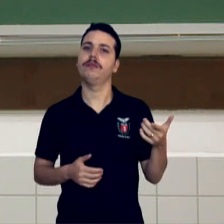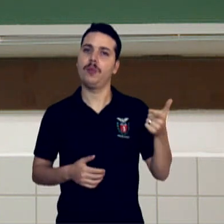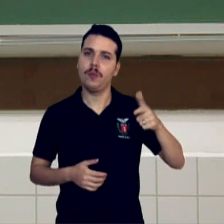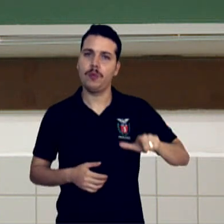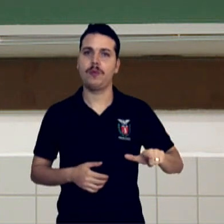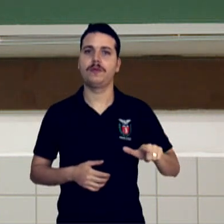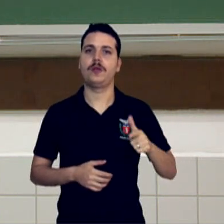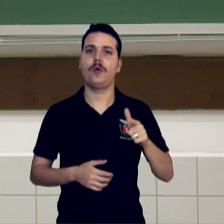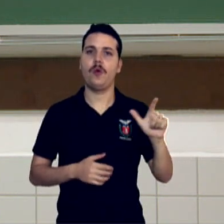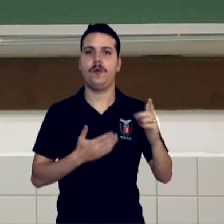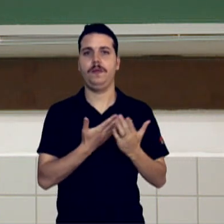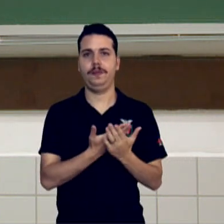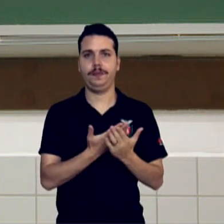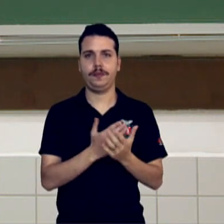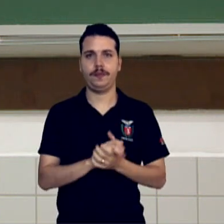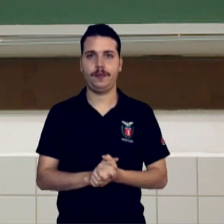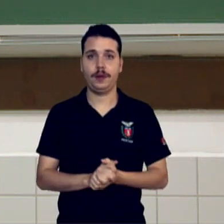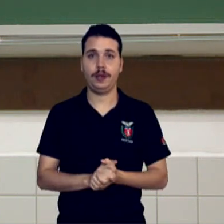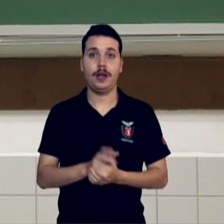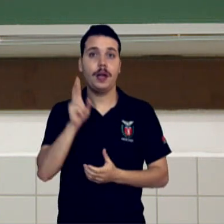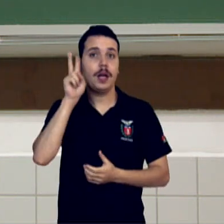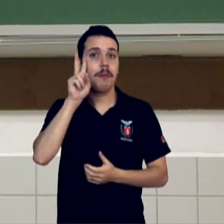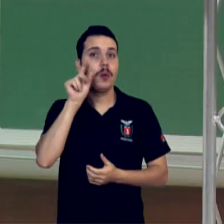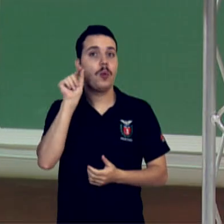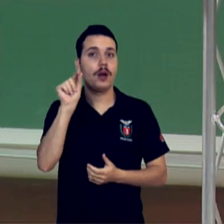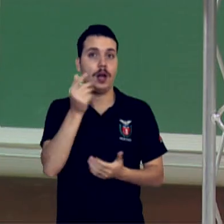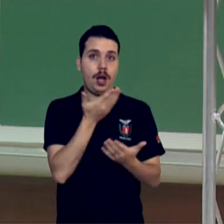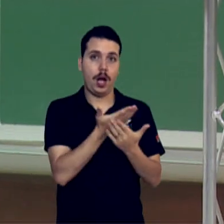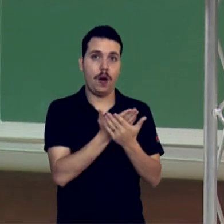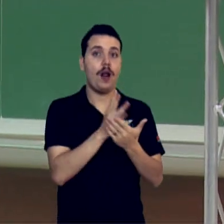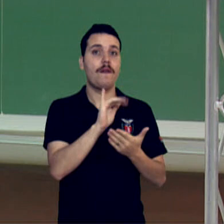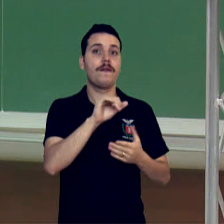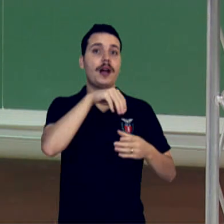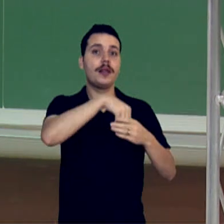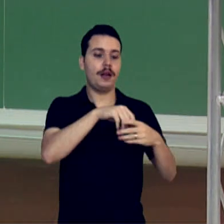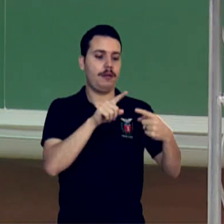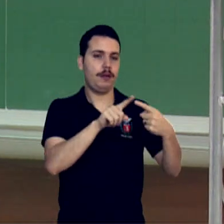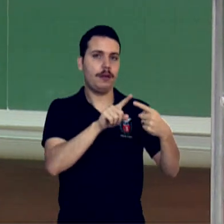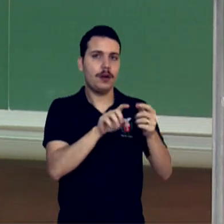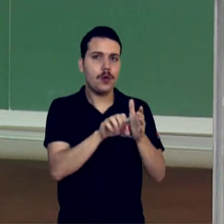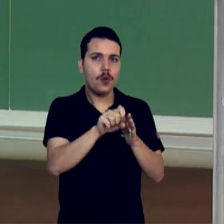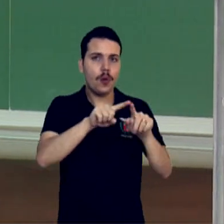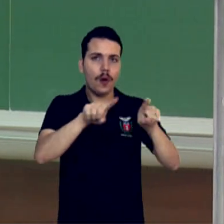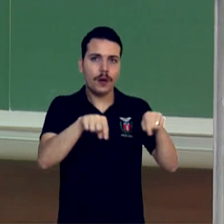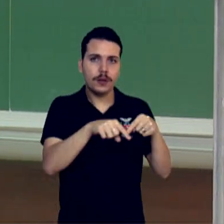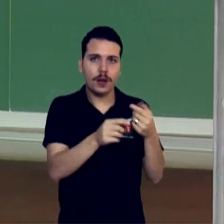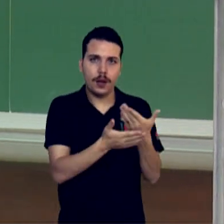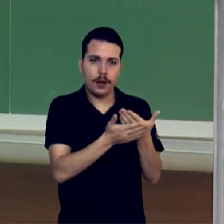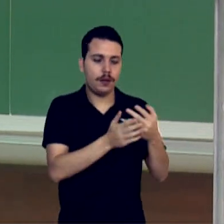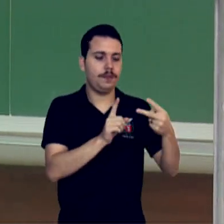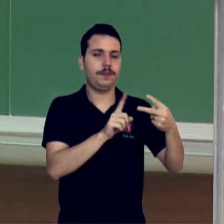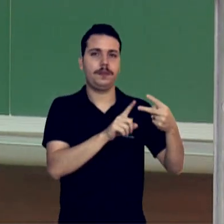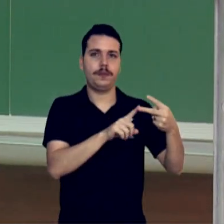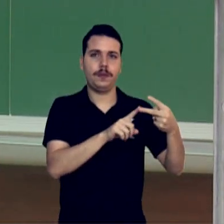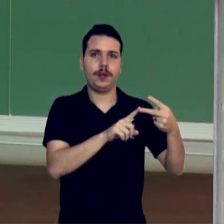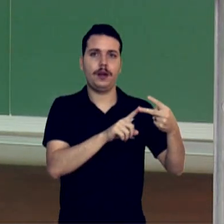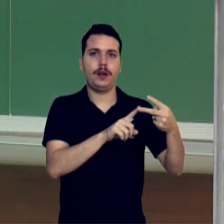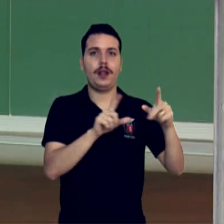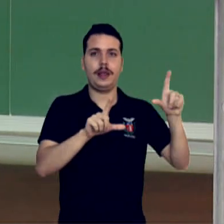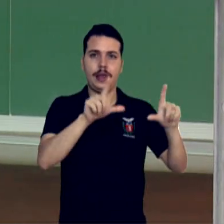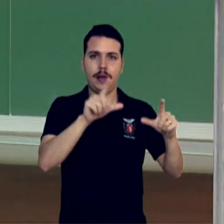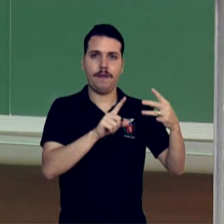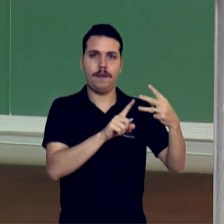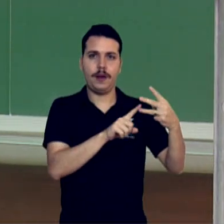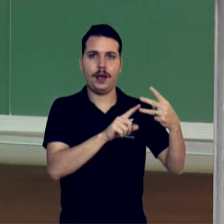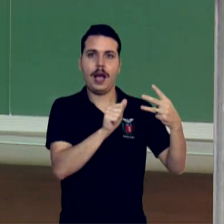aula de hoje estará disponível para você no Google Classroom, no aplicativo Aula Paraná, no canal do YouTube Aula